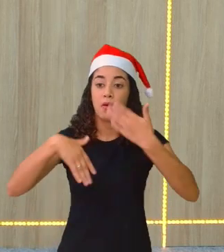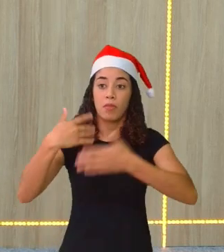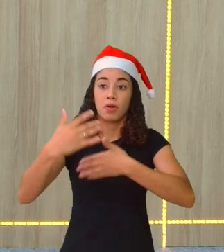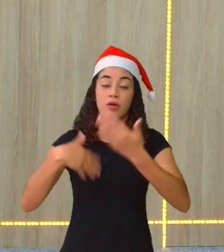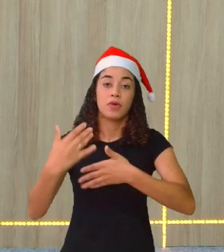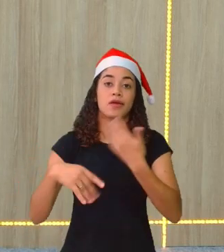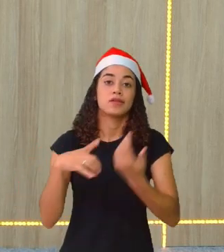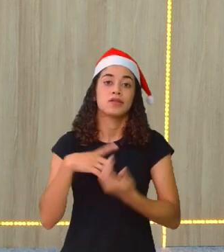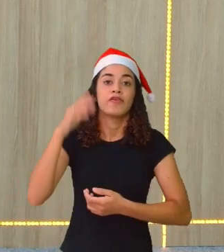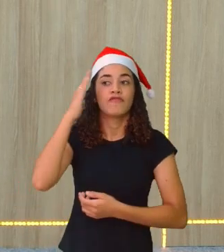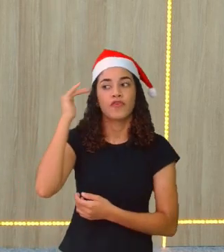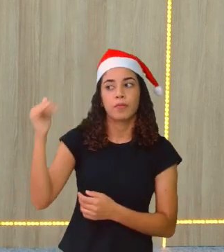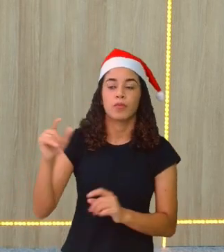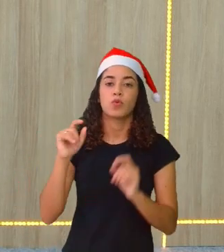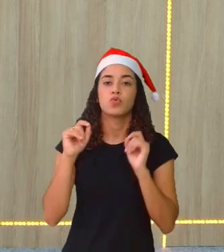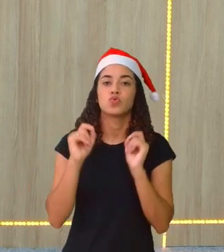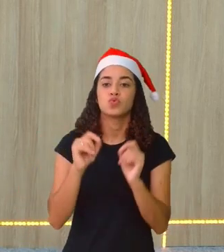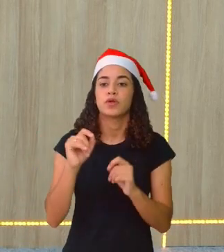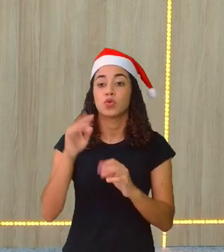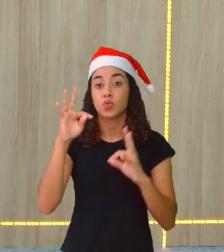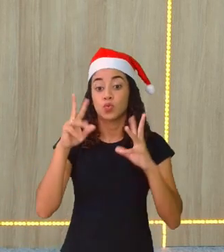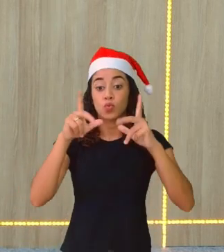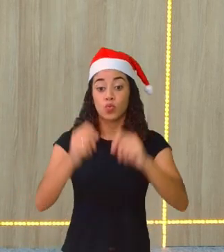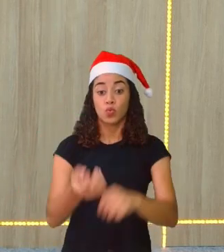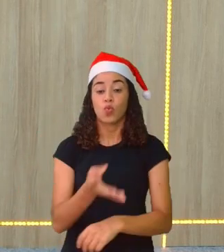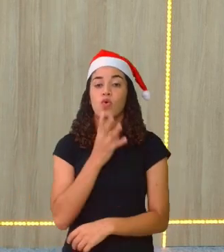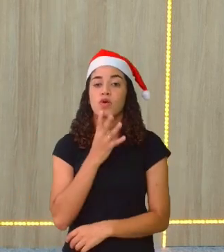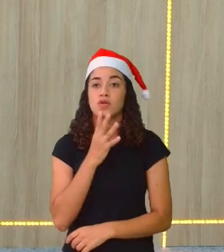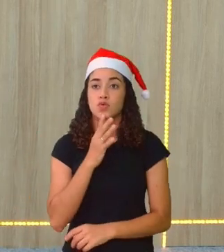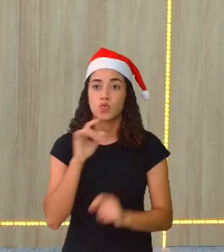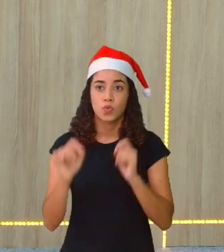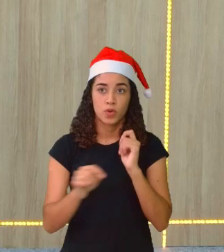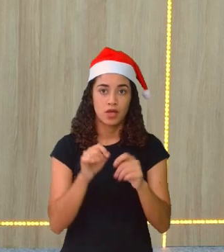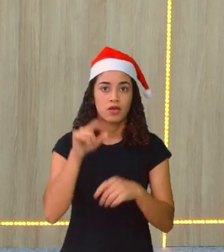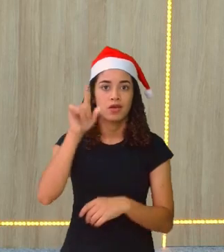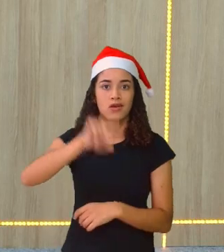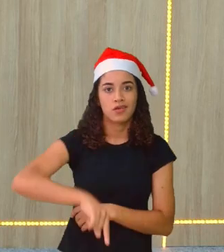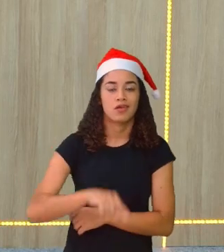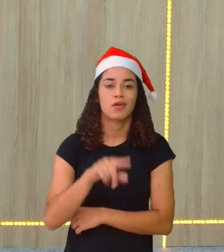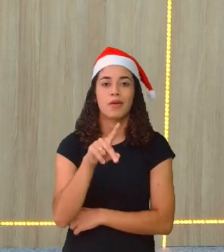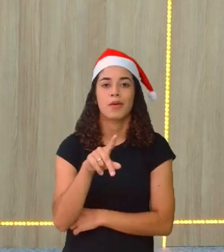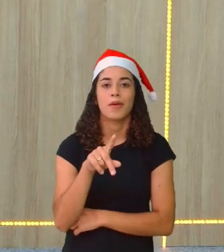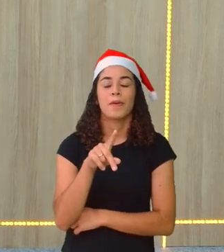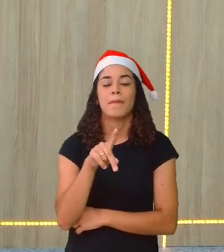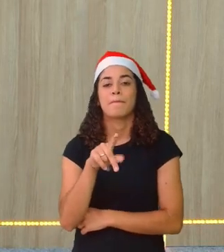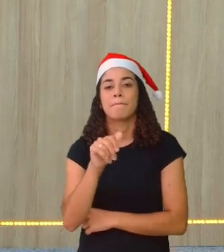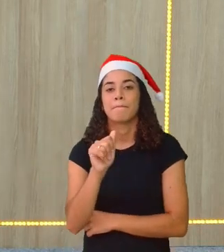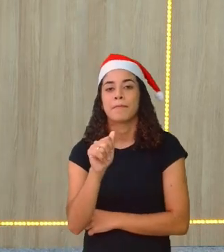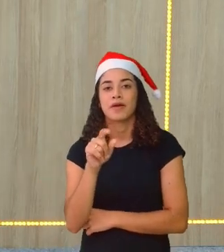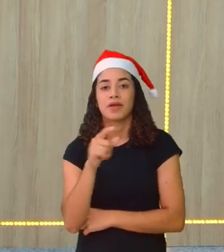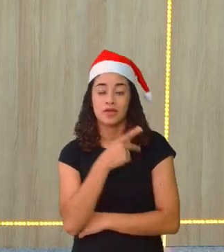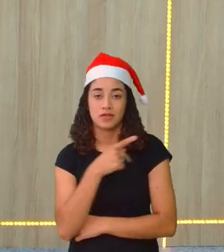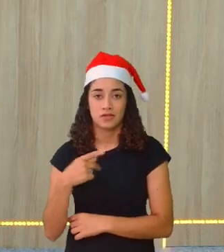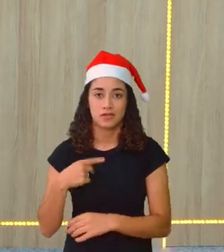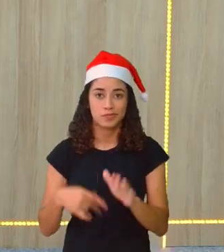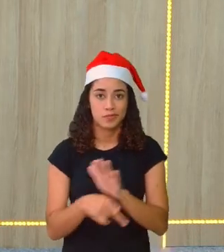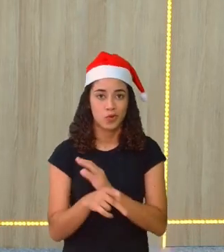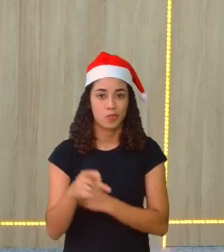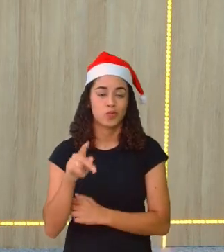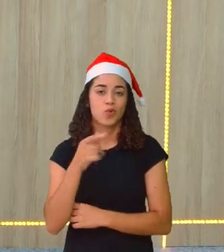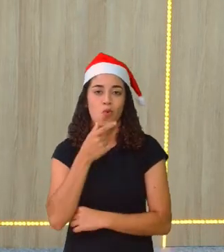o status, né, de padroeiro dos marinheiros, né, e das crianças, né, a gente vai tocar nisso. Mas aí, ó,